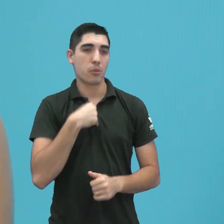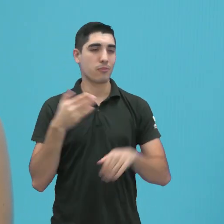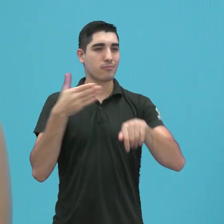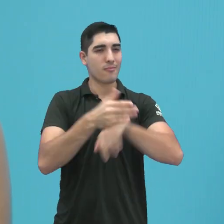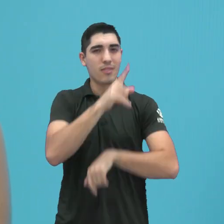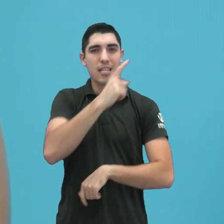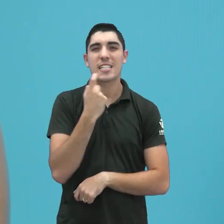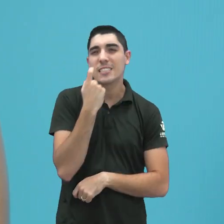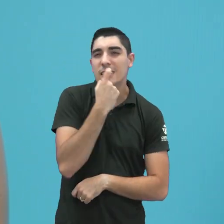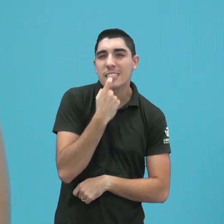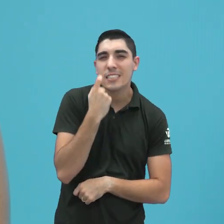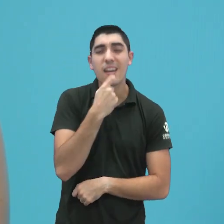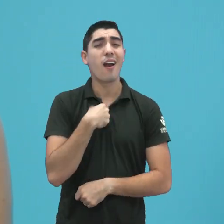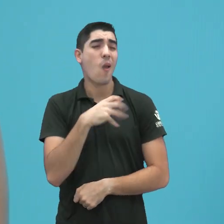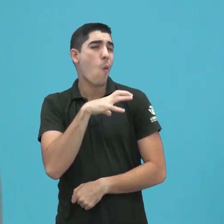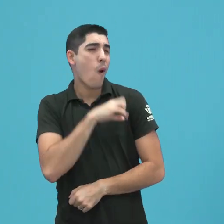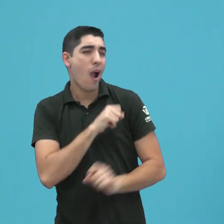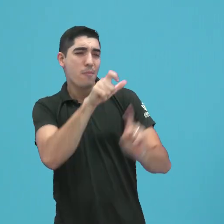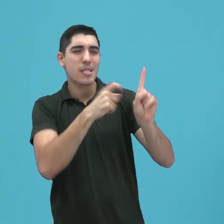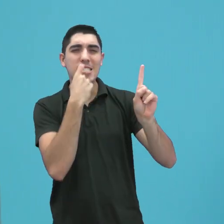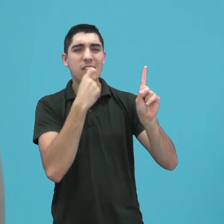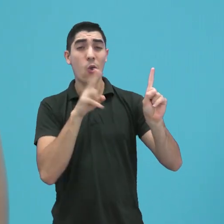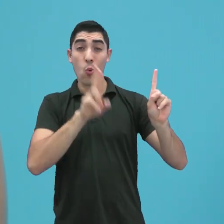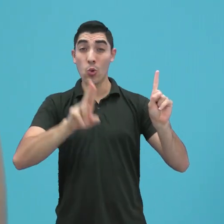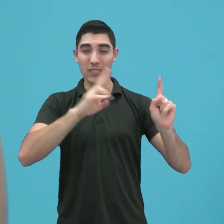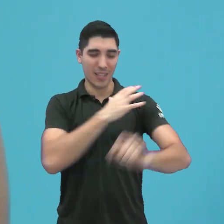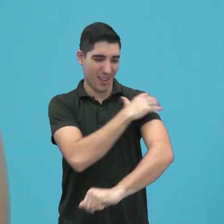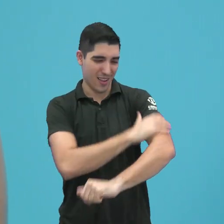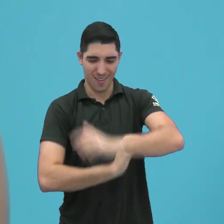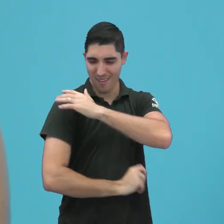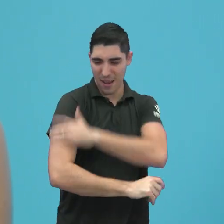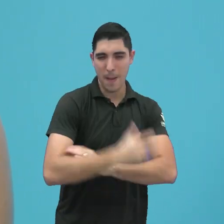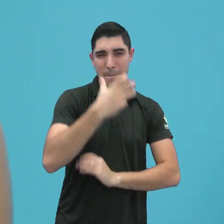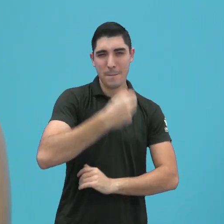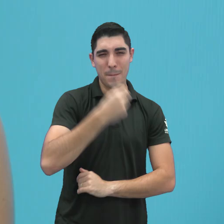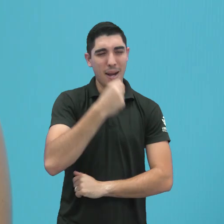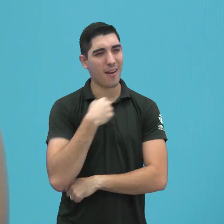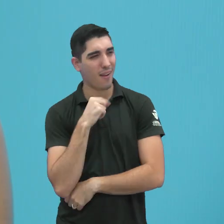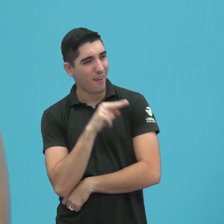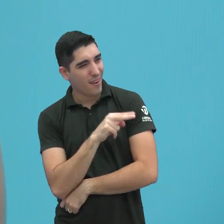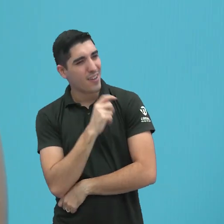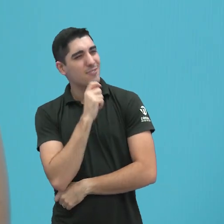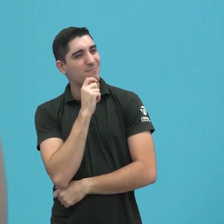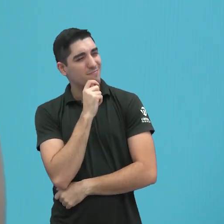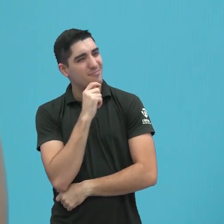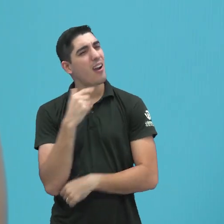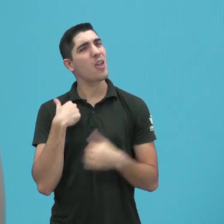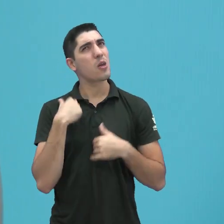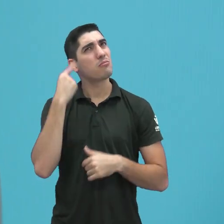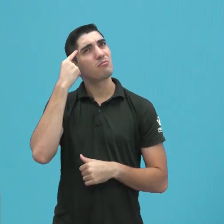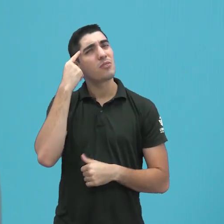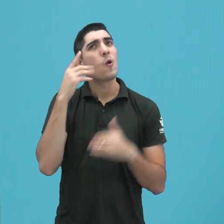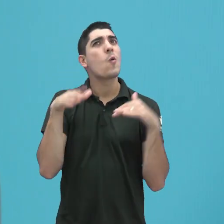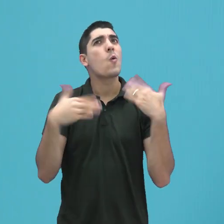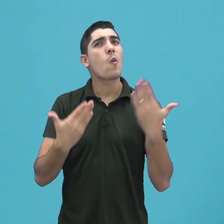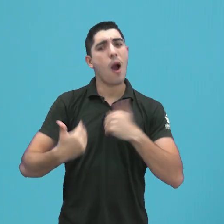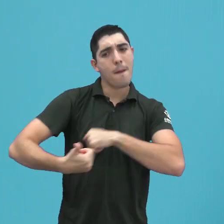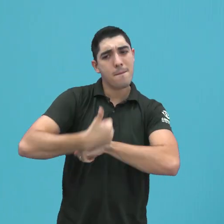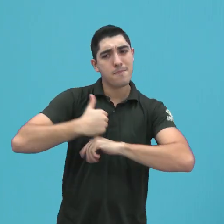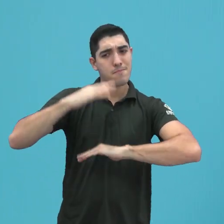pequena, sempre amei a minha dentista e ela lá de jaleco. E eu ficava, cara, qual profissão que trabalha de jaleco que eu quero